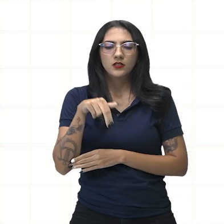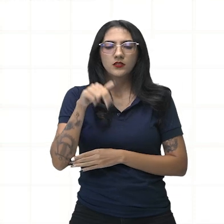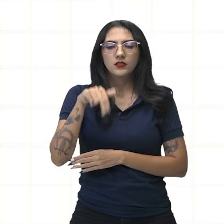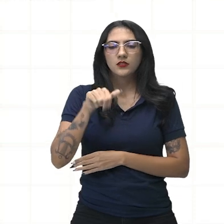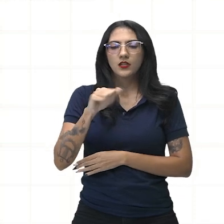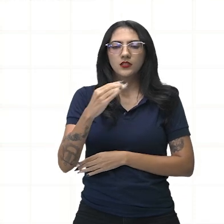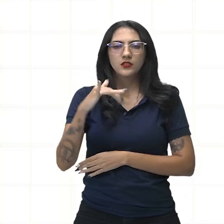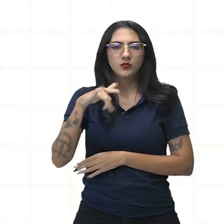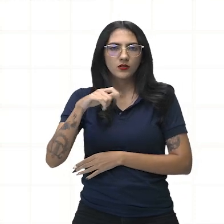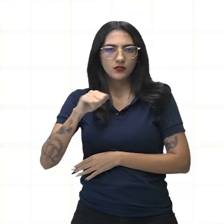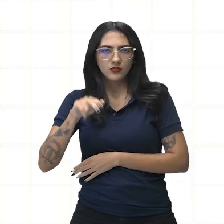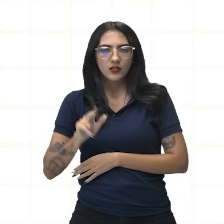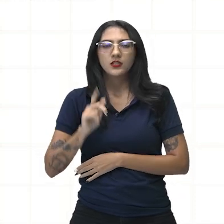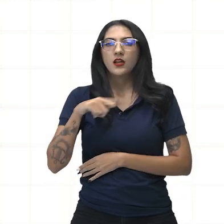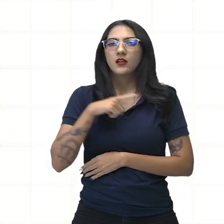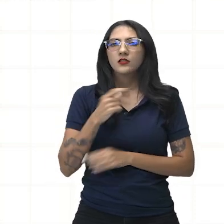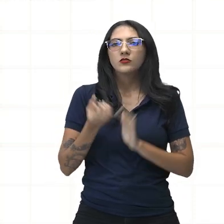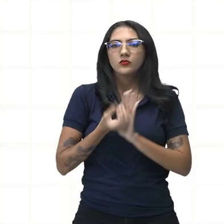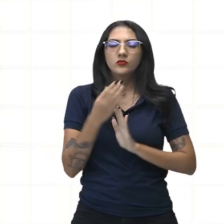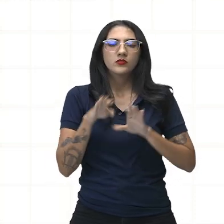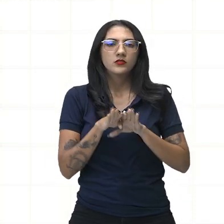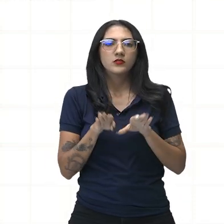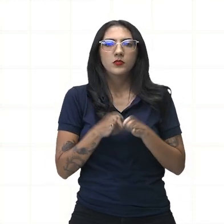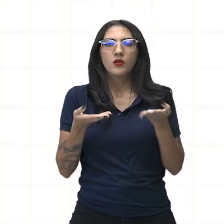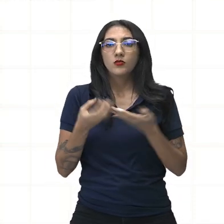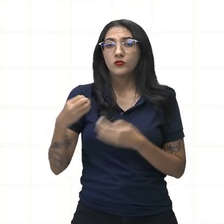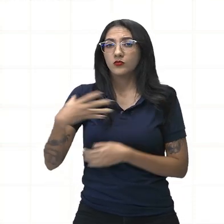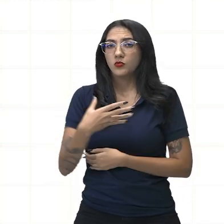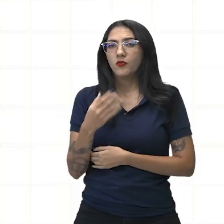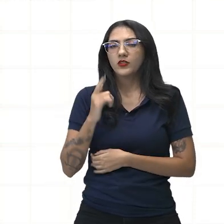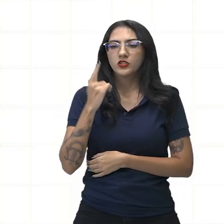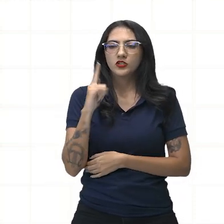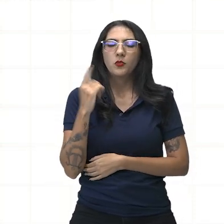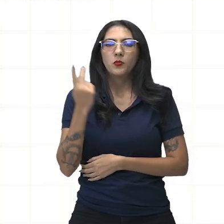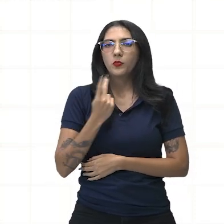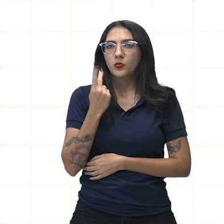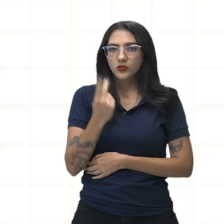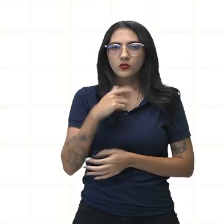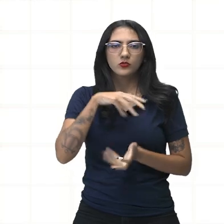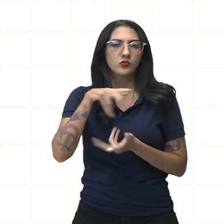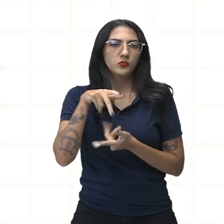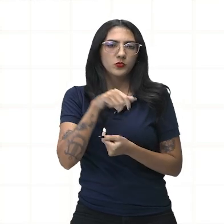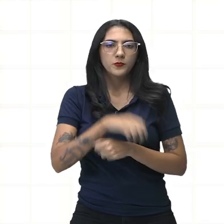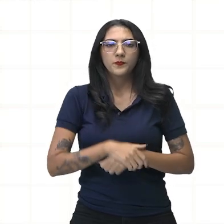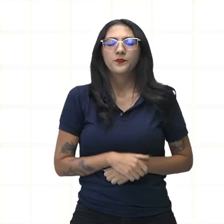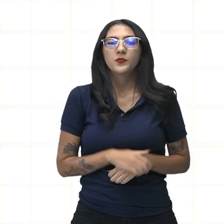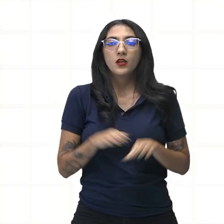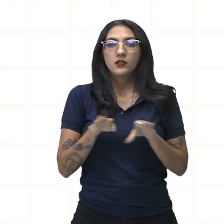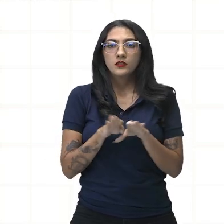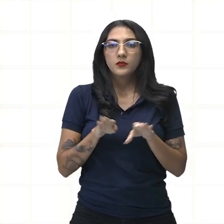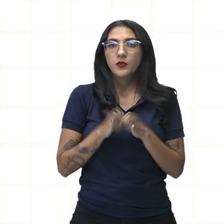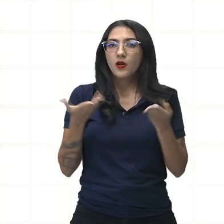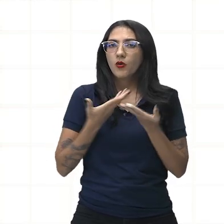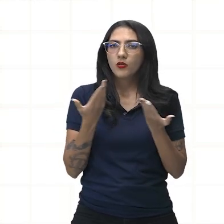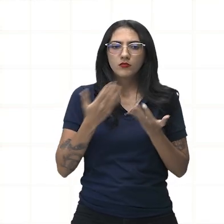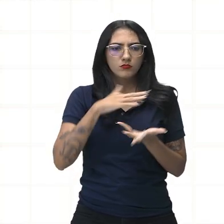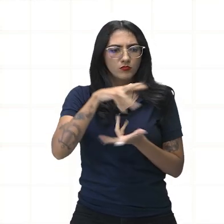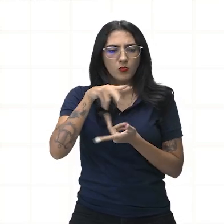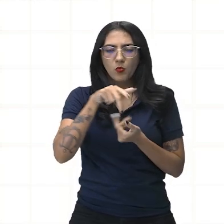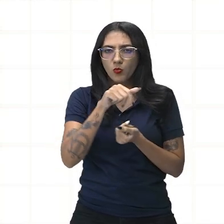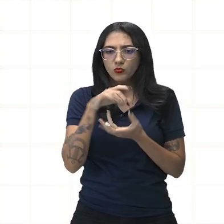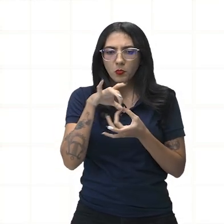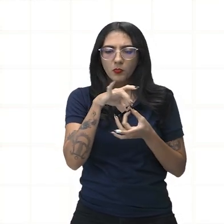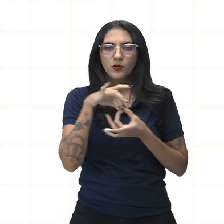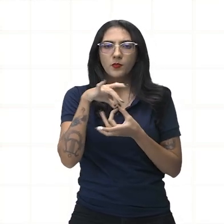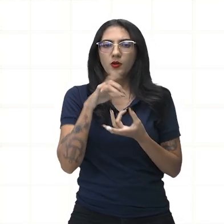que eu citei para vocês, marcada por uma nova ordem geopolítica mundial, bem como de um mundo mais globalizado, que